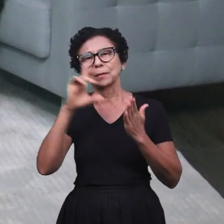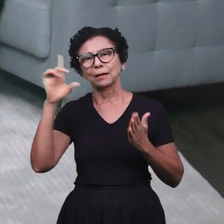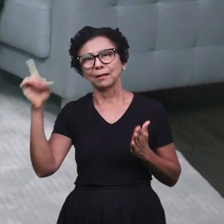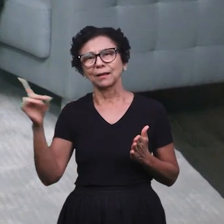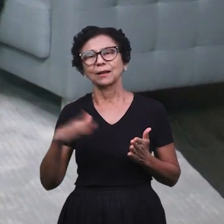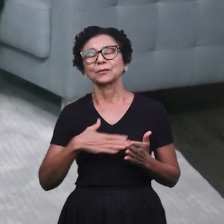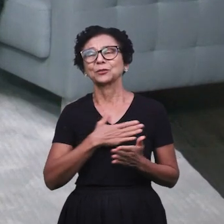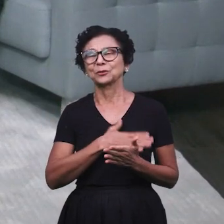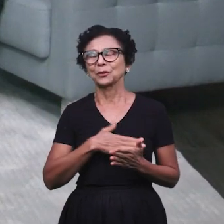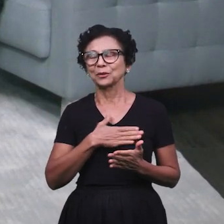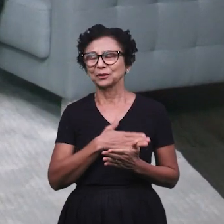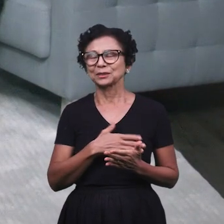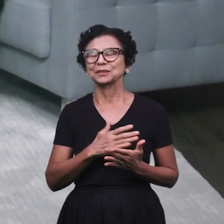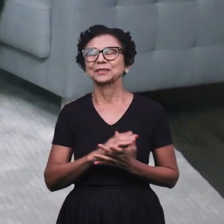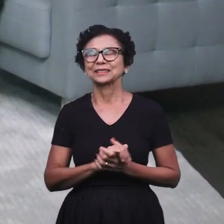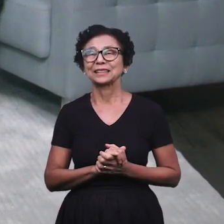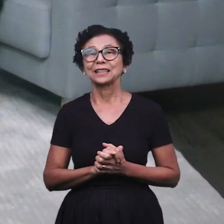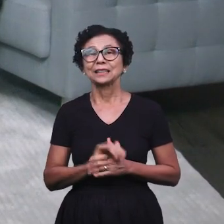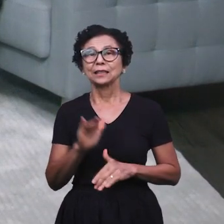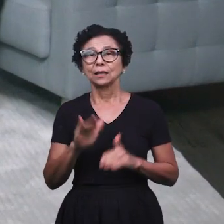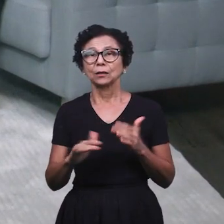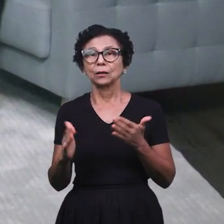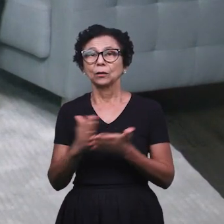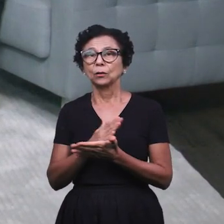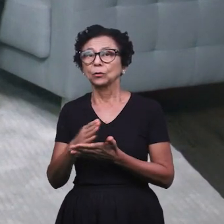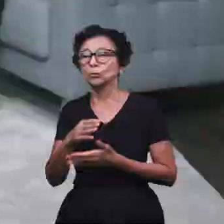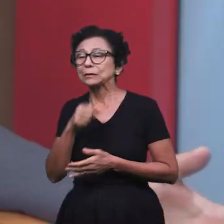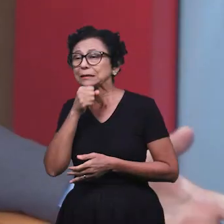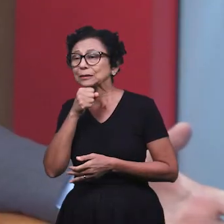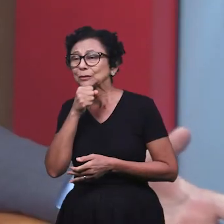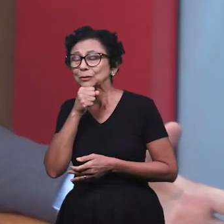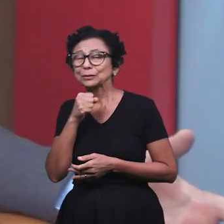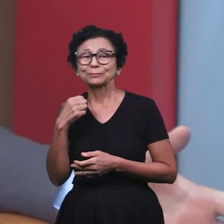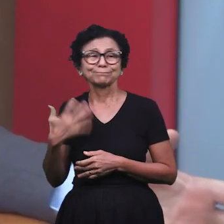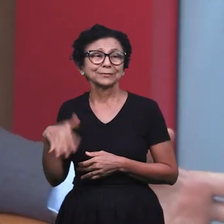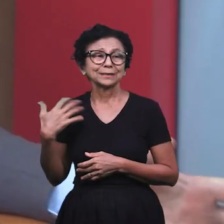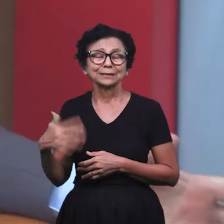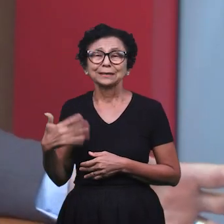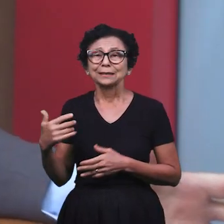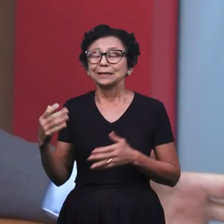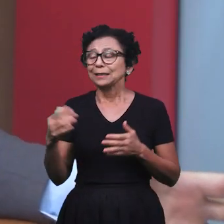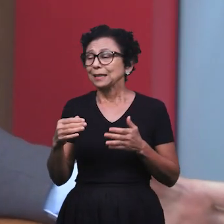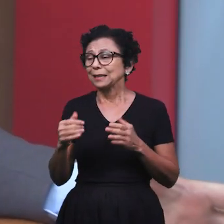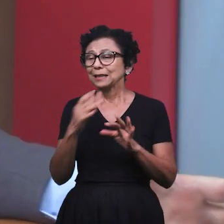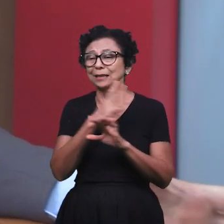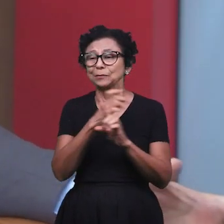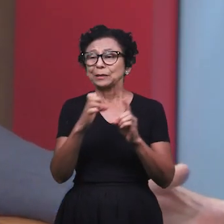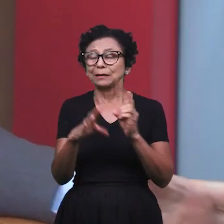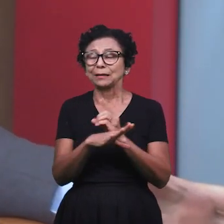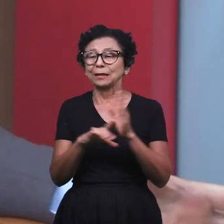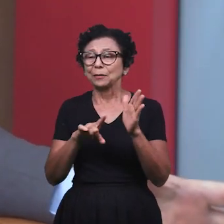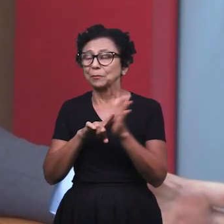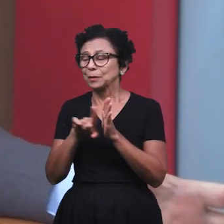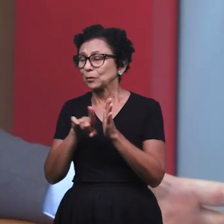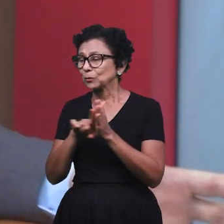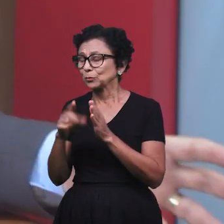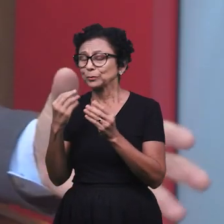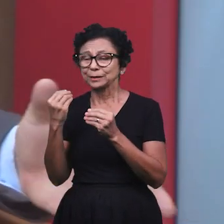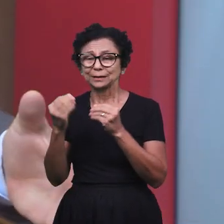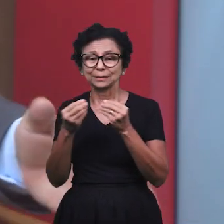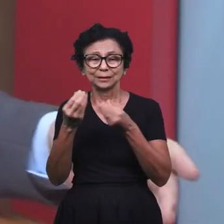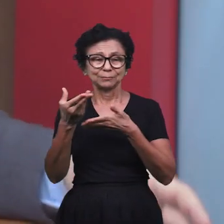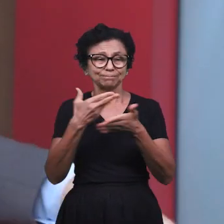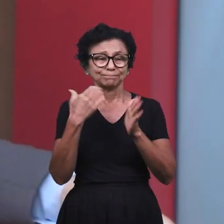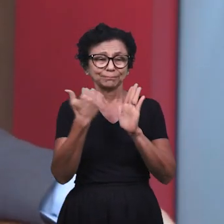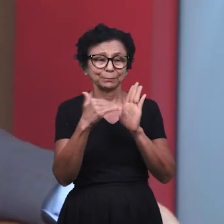falar da palavra de Deus. E alguns idosos, às vezes, querem enviar, mas às vezes tem esse obstáculo aí que